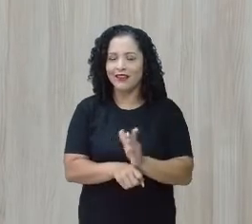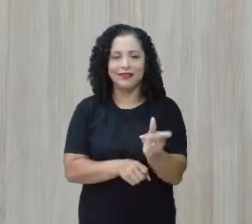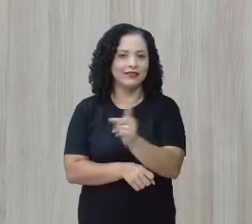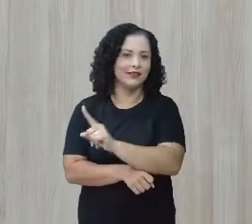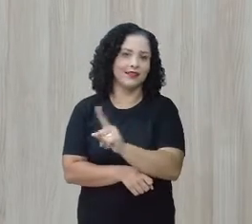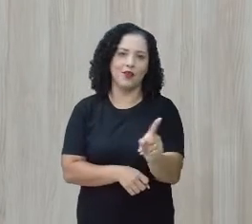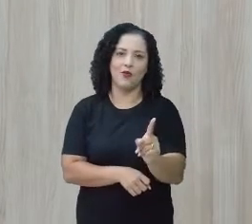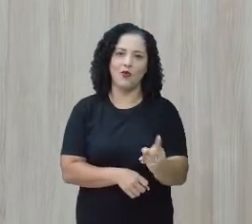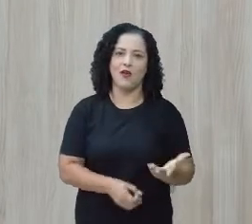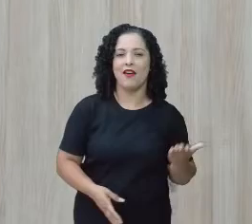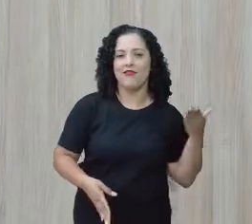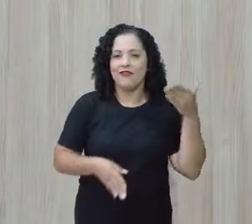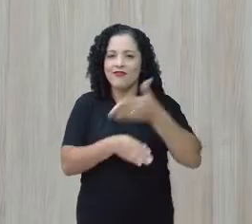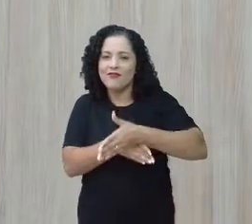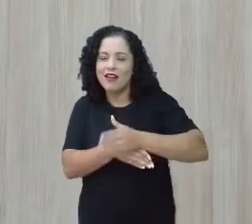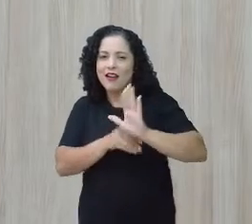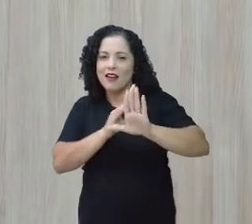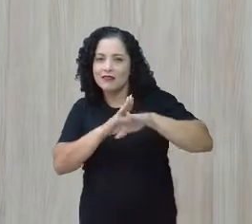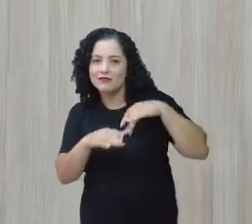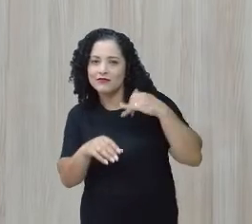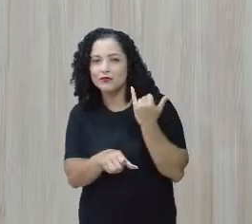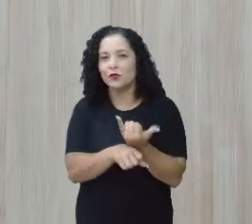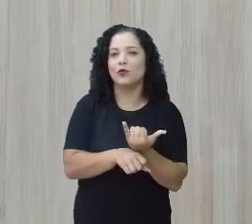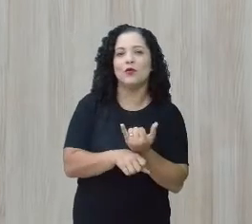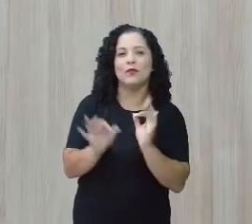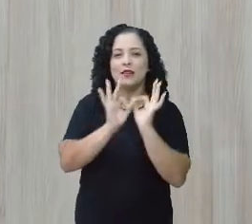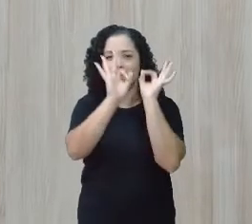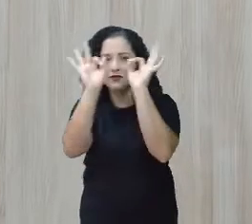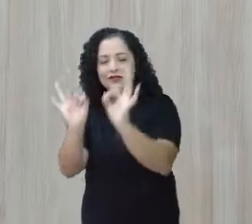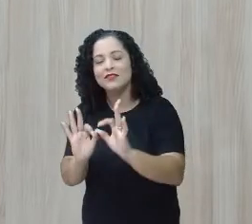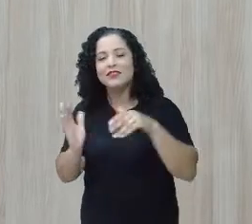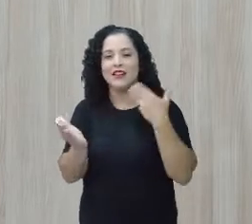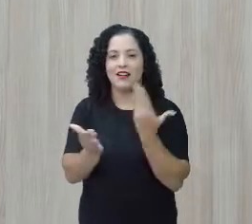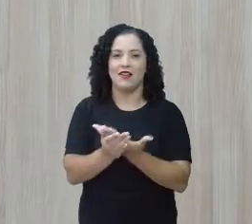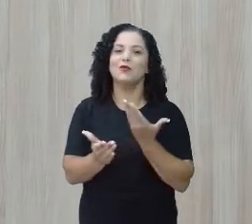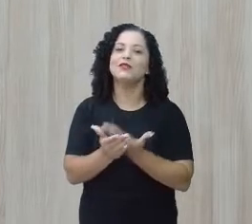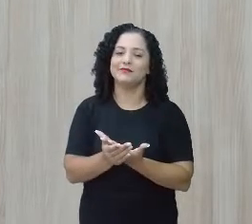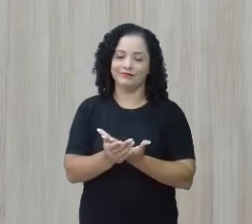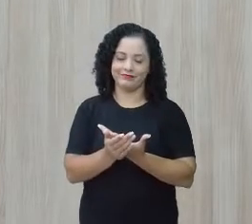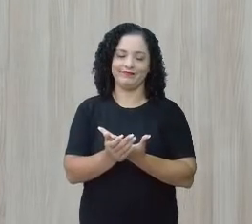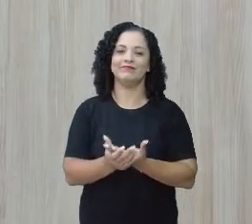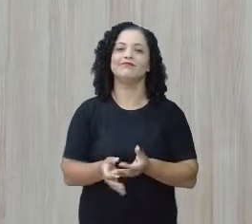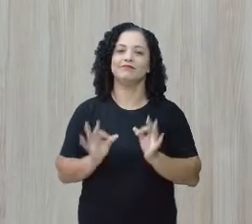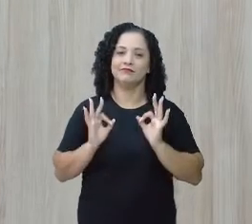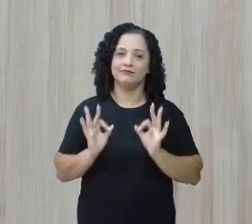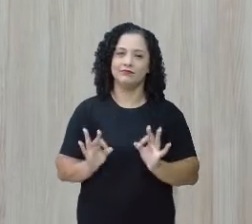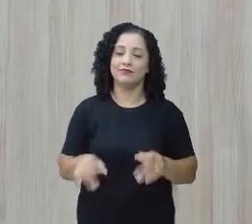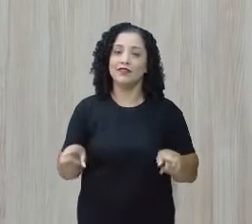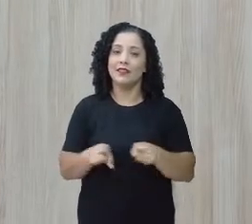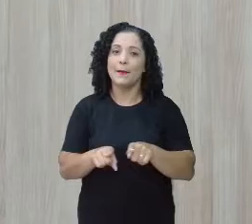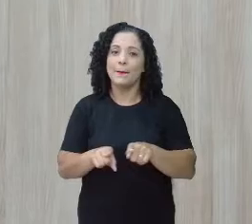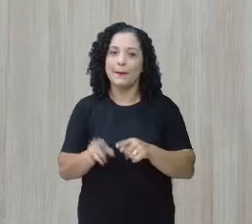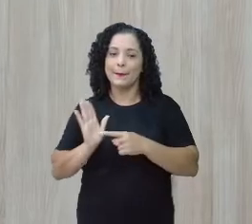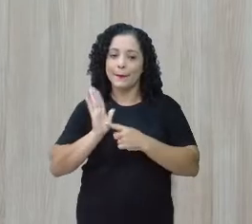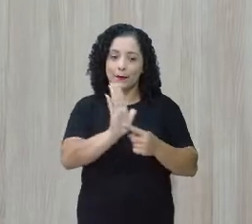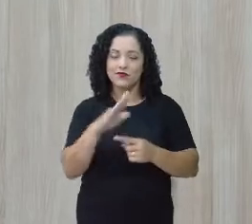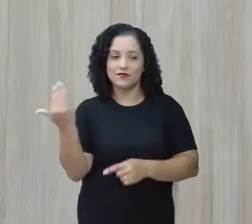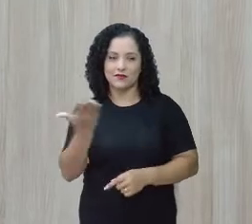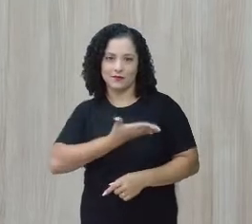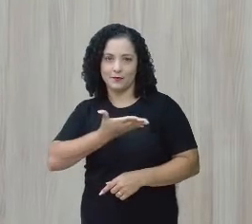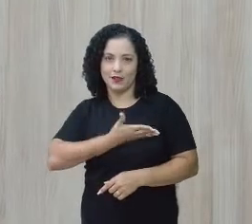lá, rever a nossa aula. Tem várias formas aí de rever. O YouTube é uma. Indica para os amigos também.